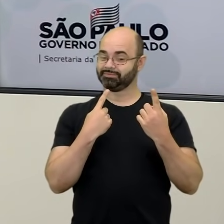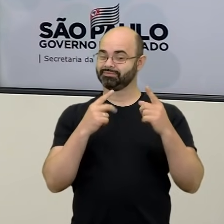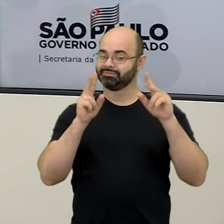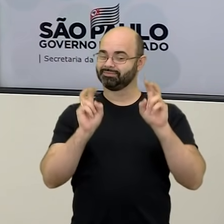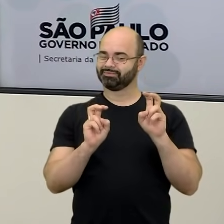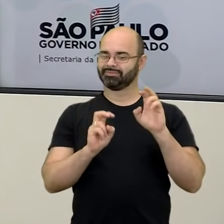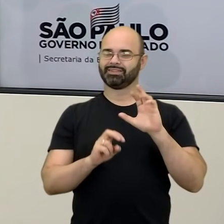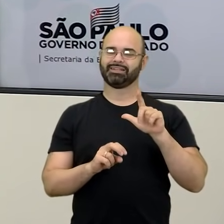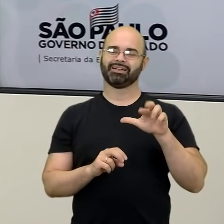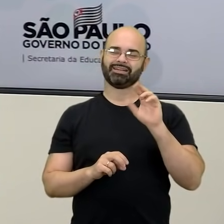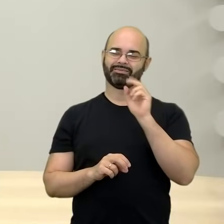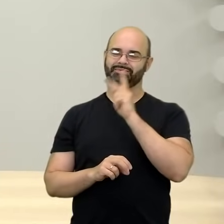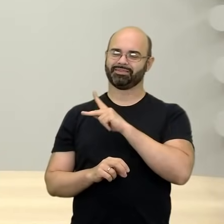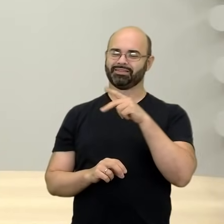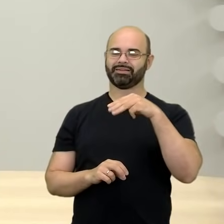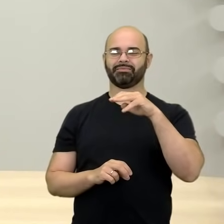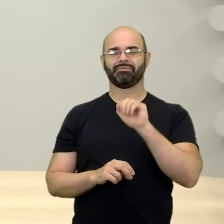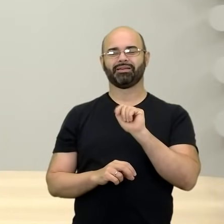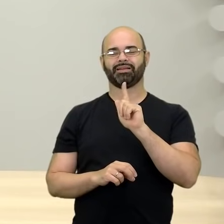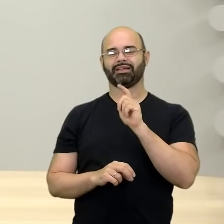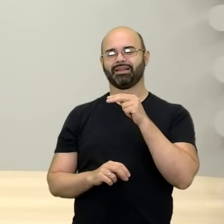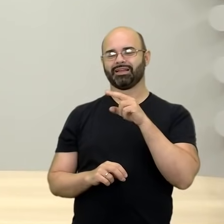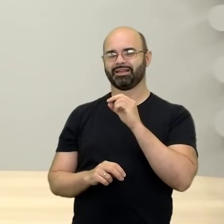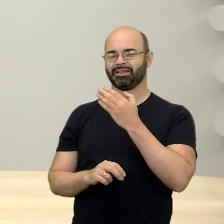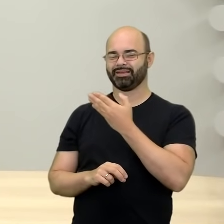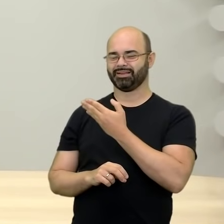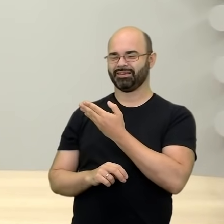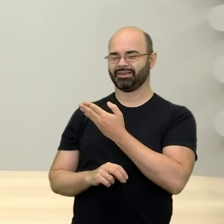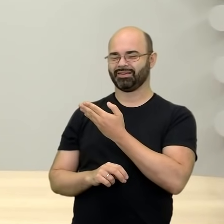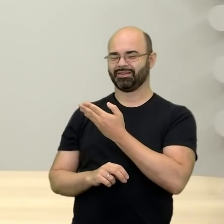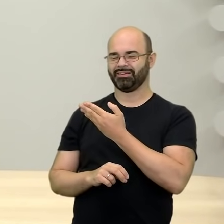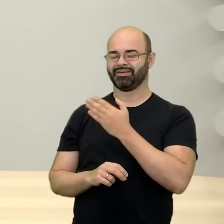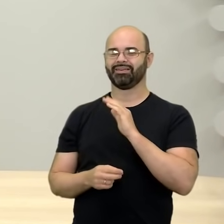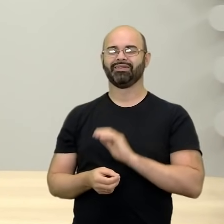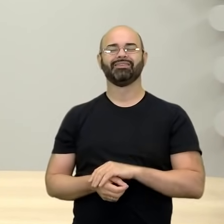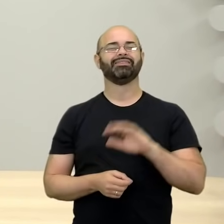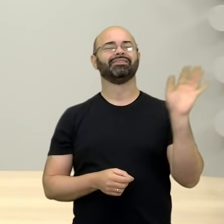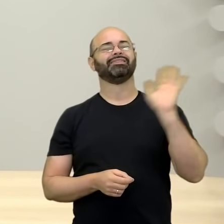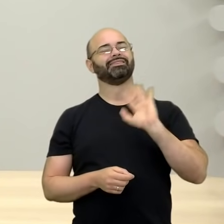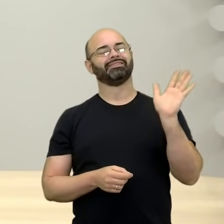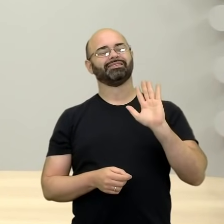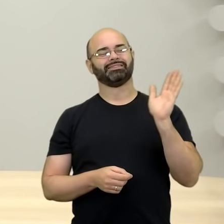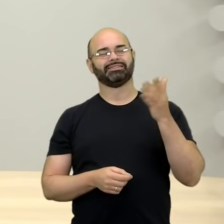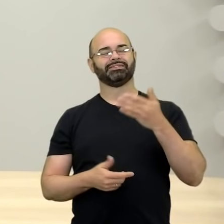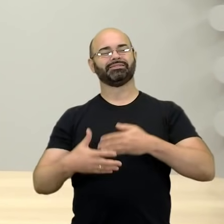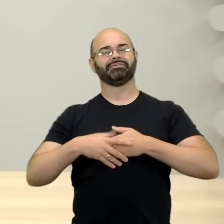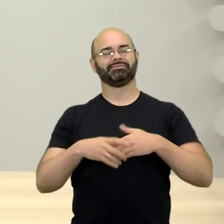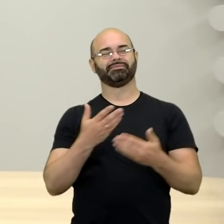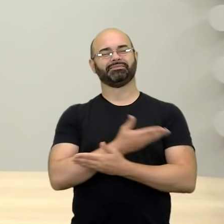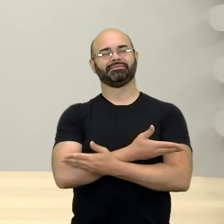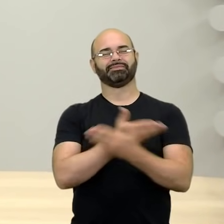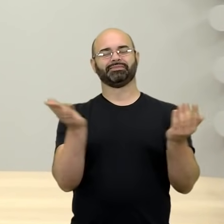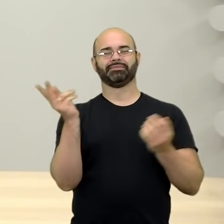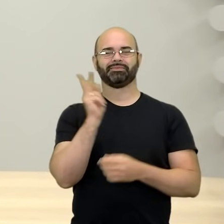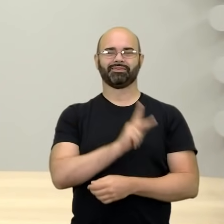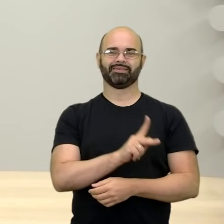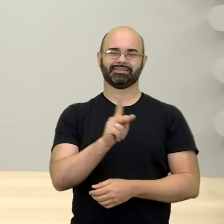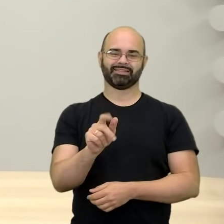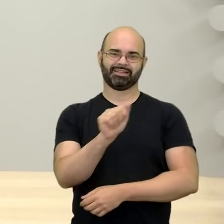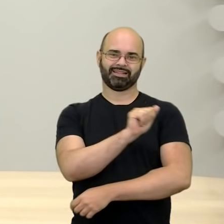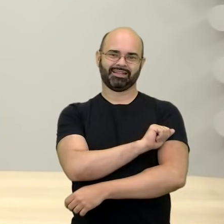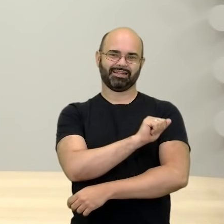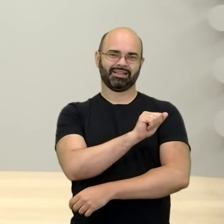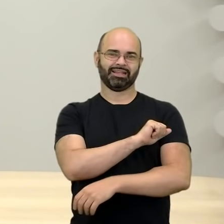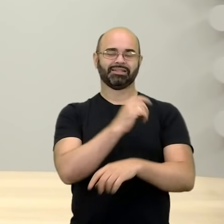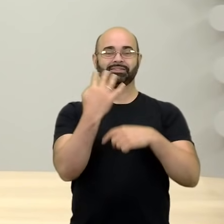claro falando do nosso querido professor Magno Olá uma saudação a todos aí do 7º ano professores alunos todos que estão